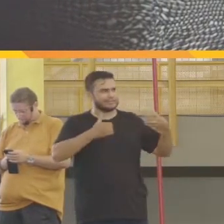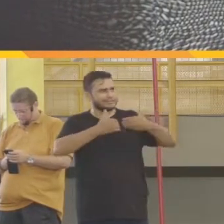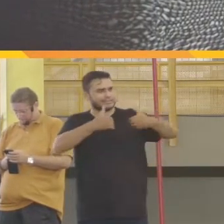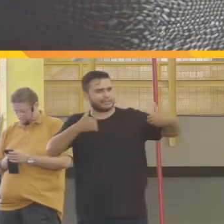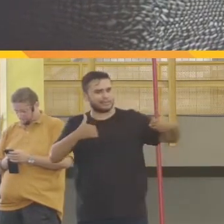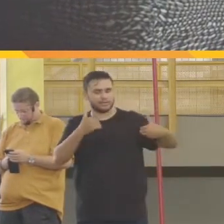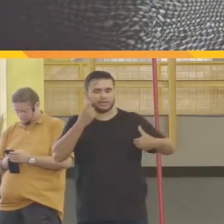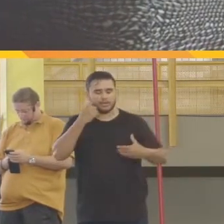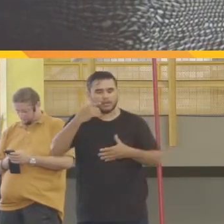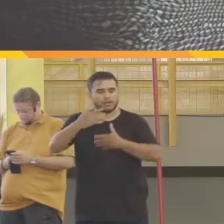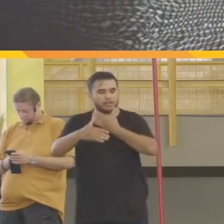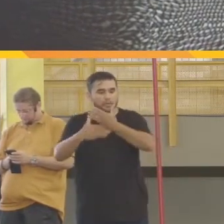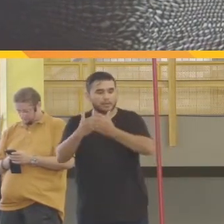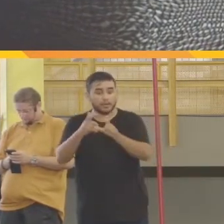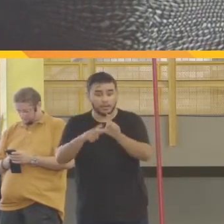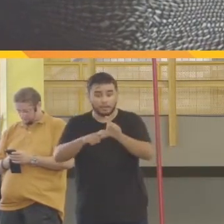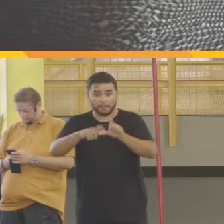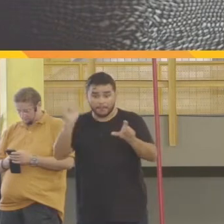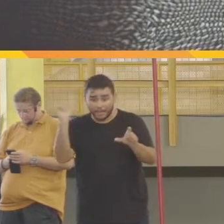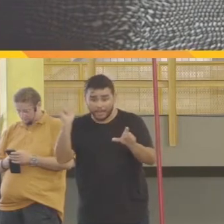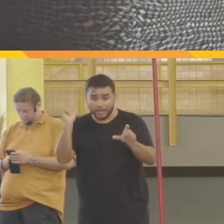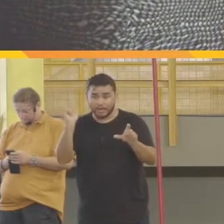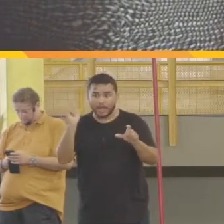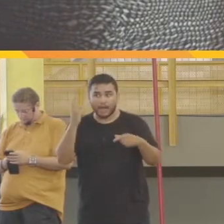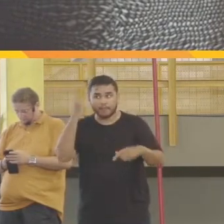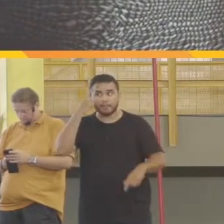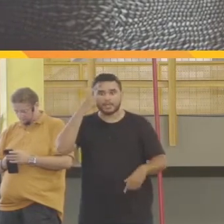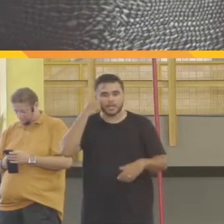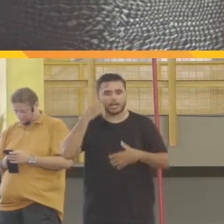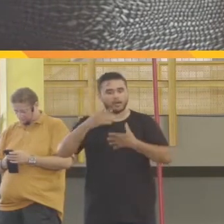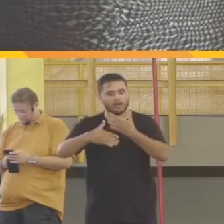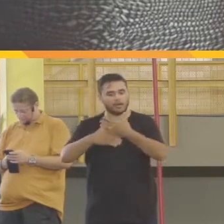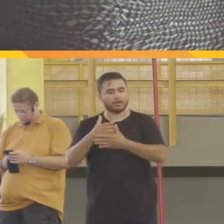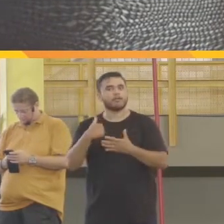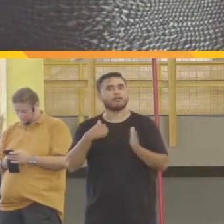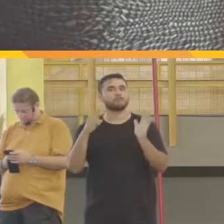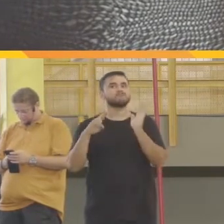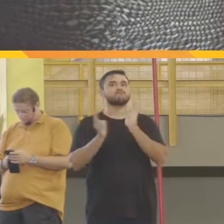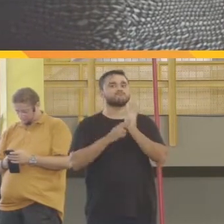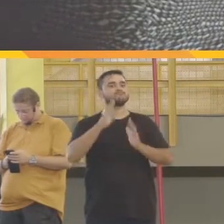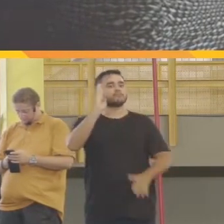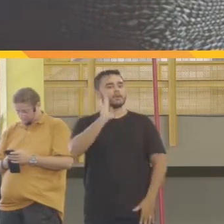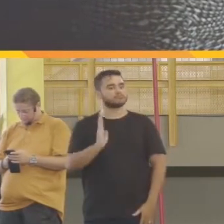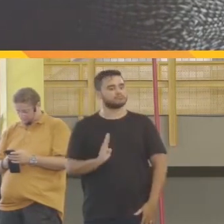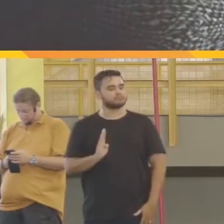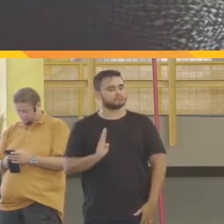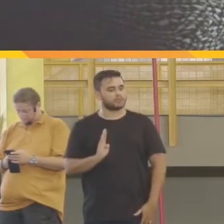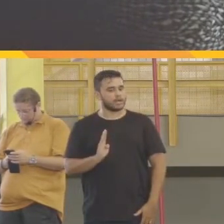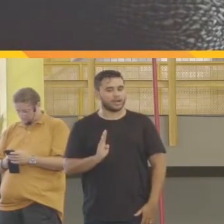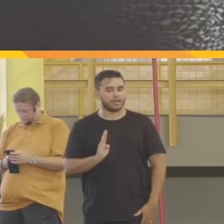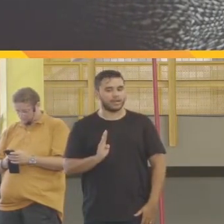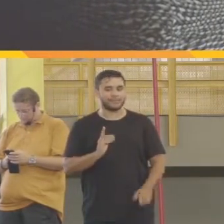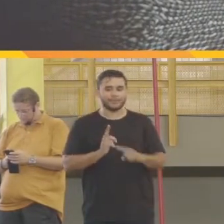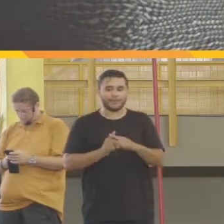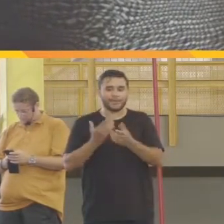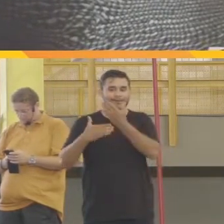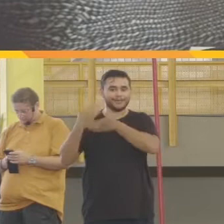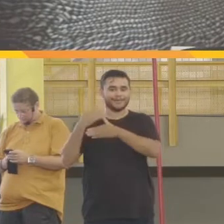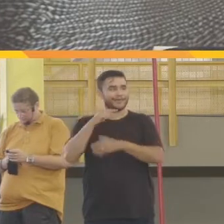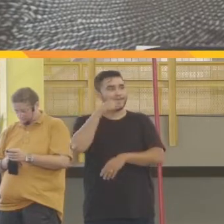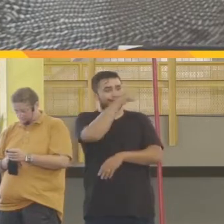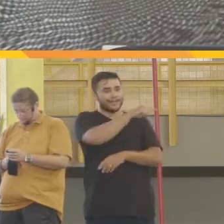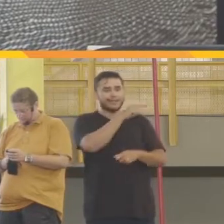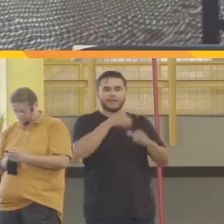construído após a independência. Então é muito importante que vocês guardem isso. É muito importante que vocês não se esqueçam